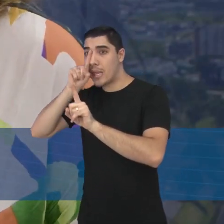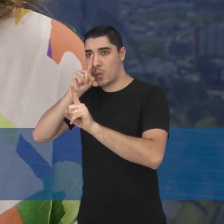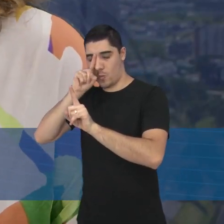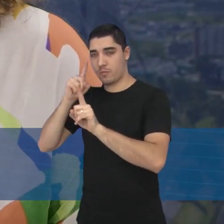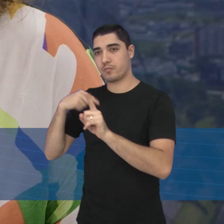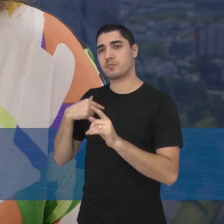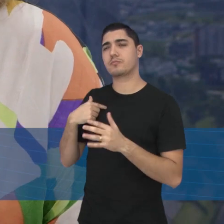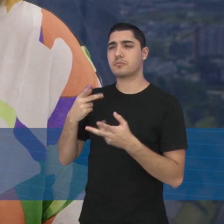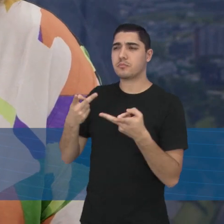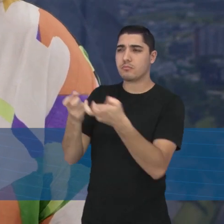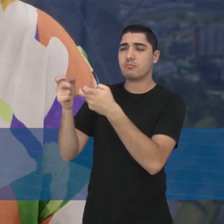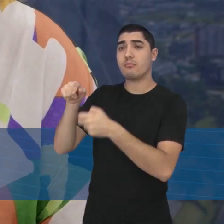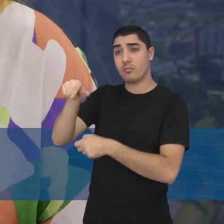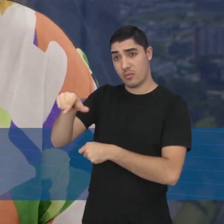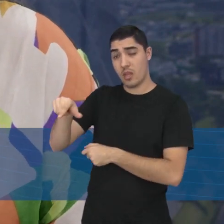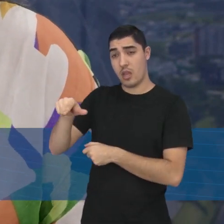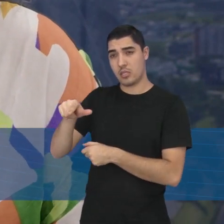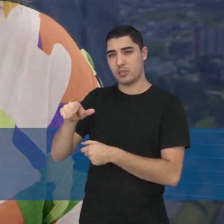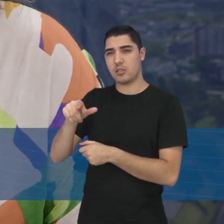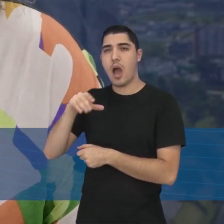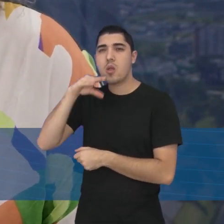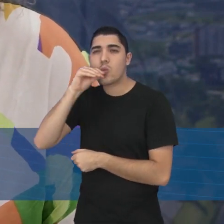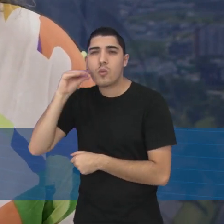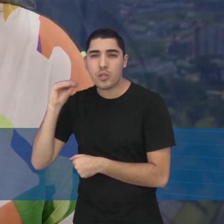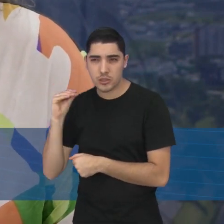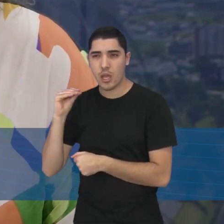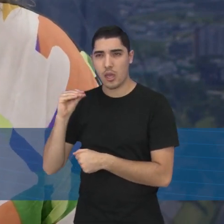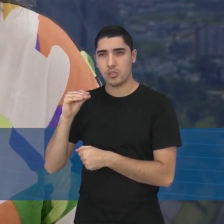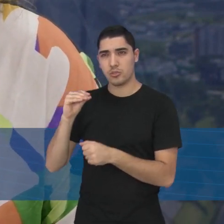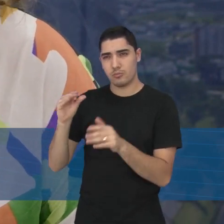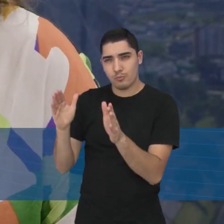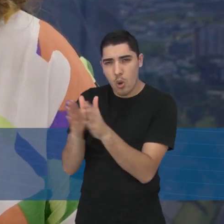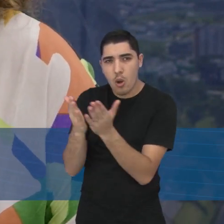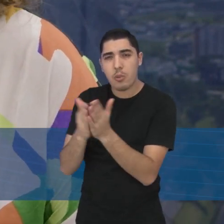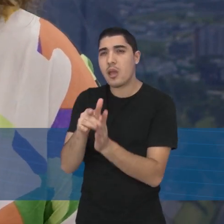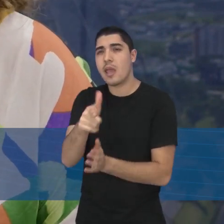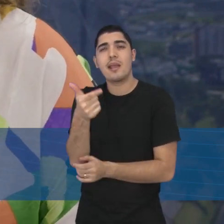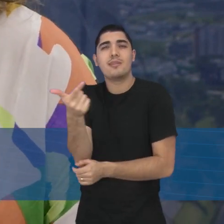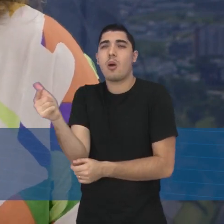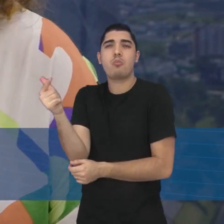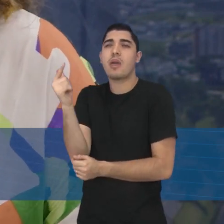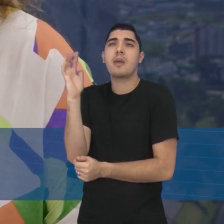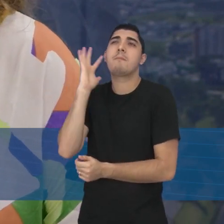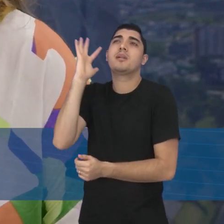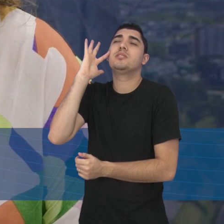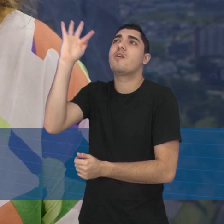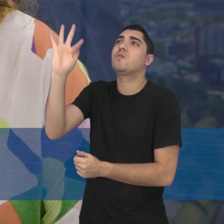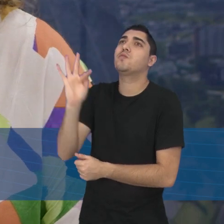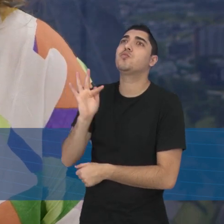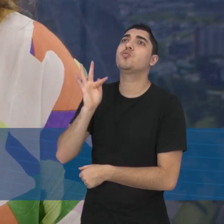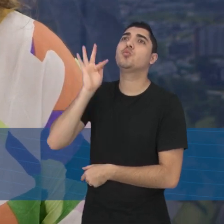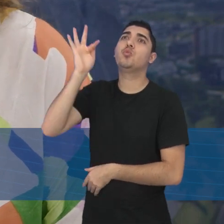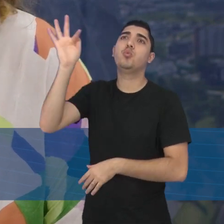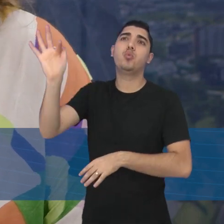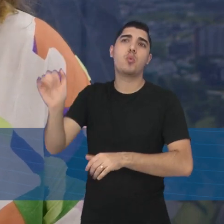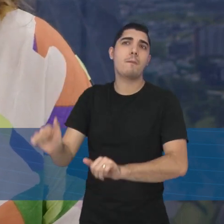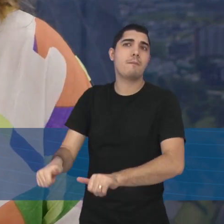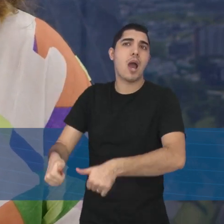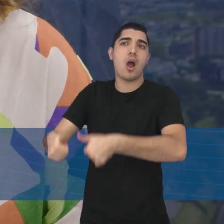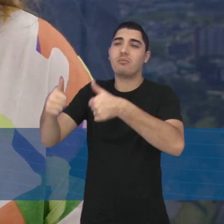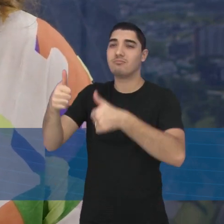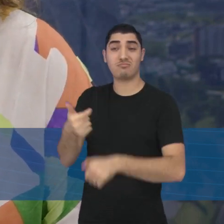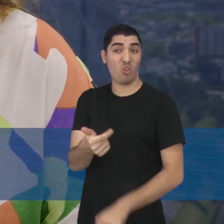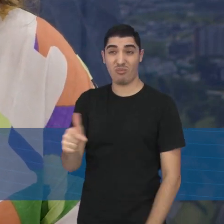social mais baixa, ela não tem uma perspectiva, né? Então, isso é um reflexo também em que situação ela está socialmente